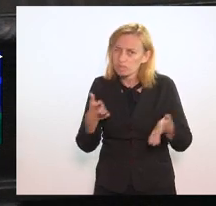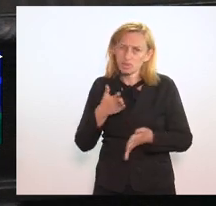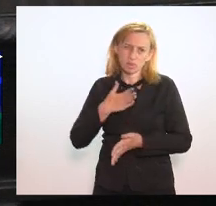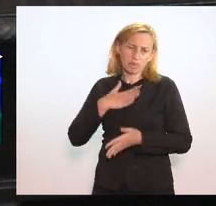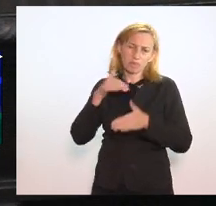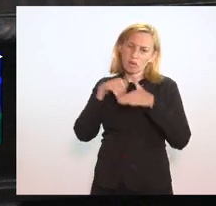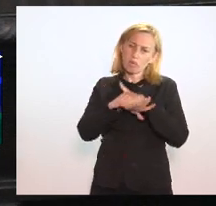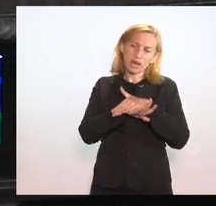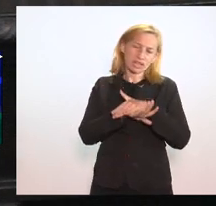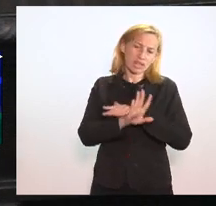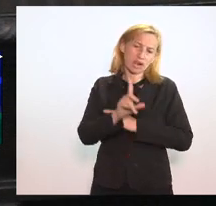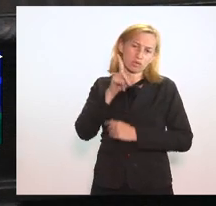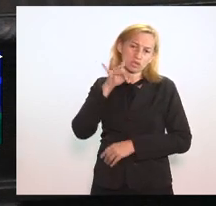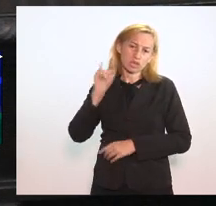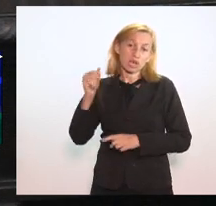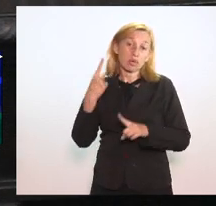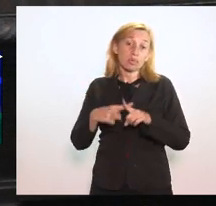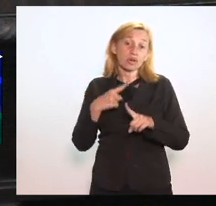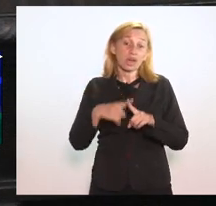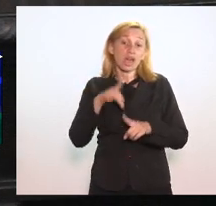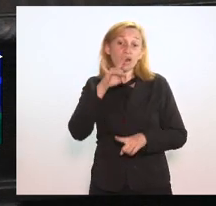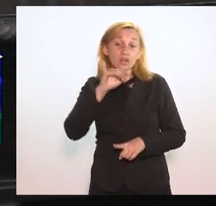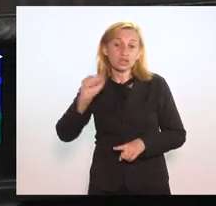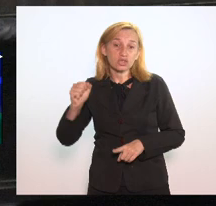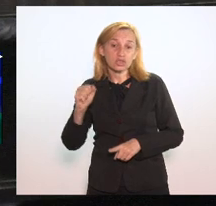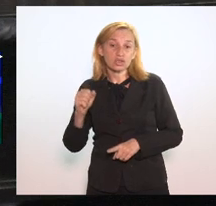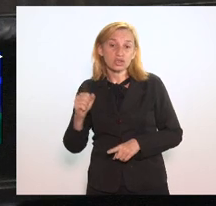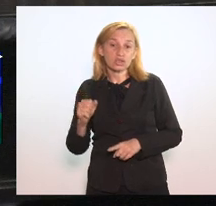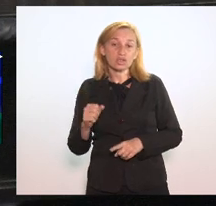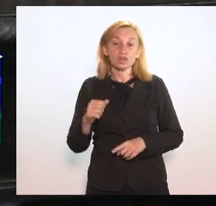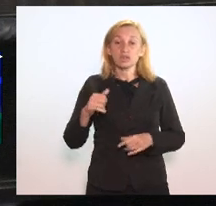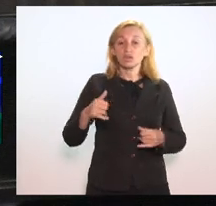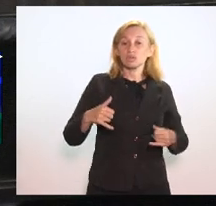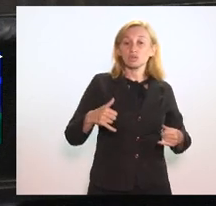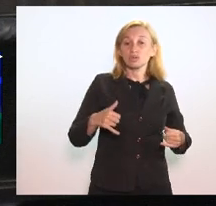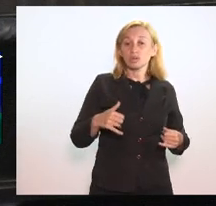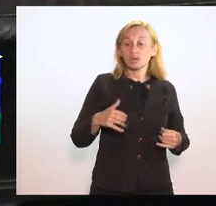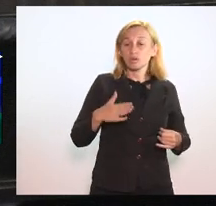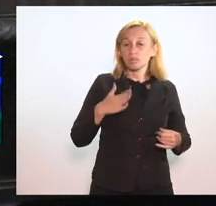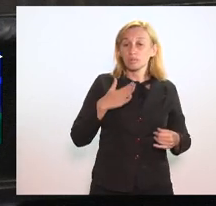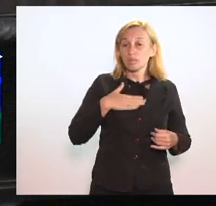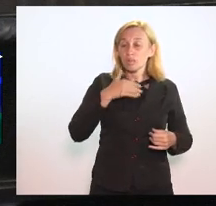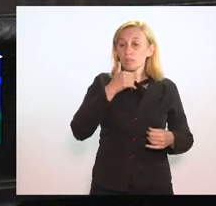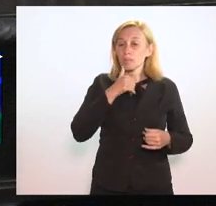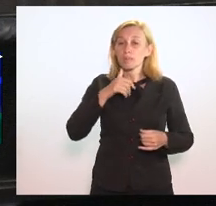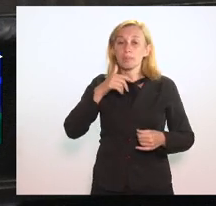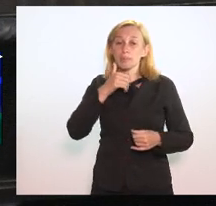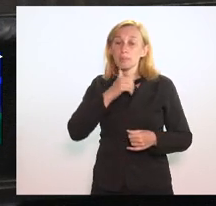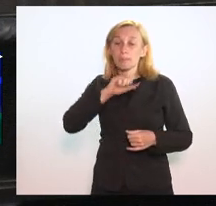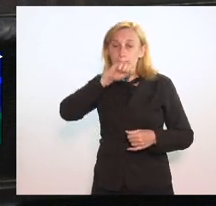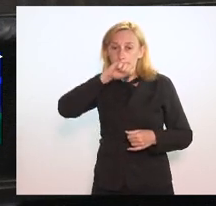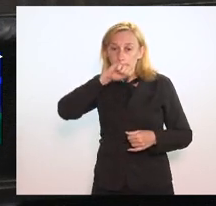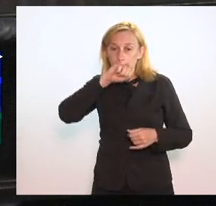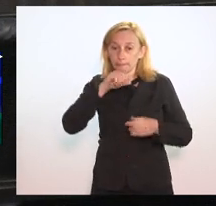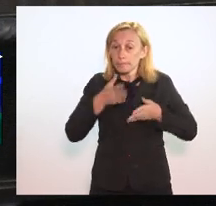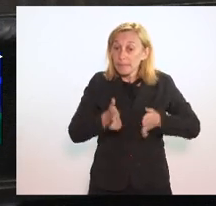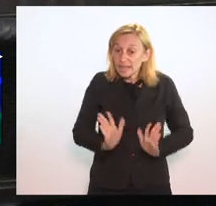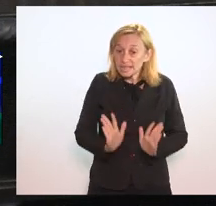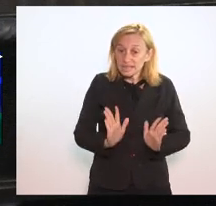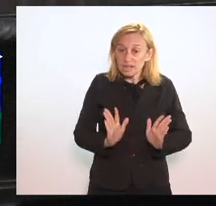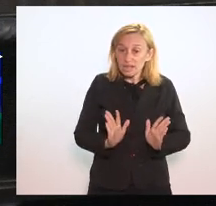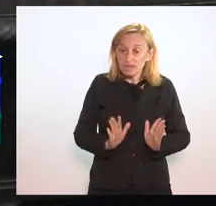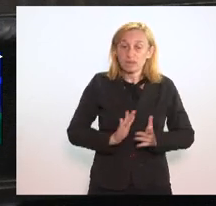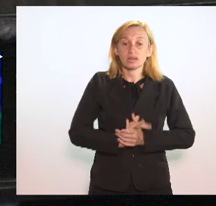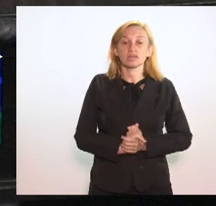guardar essa data porque a data do aniversário do meu pai seu abraço que já tá no céu e ao